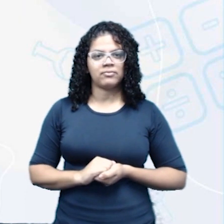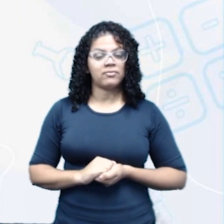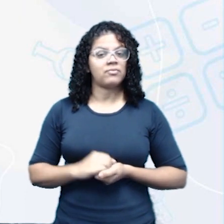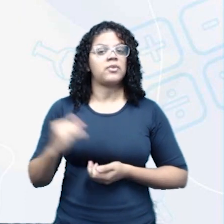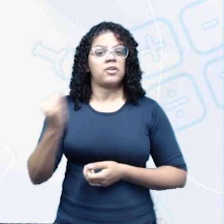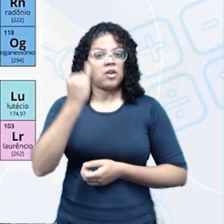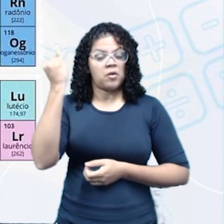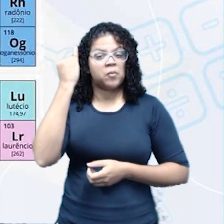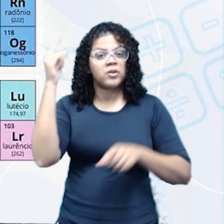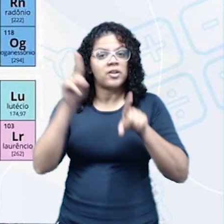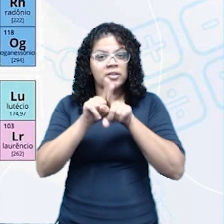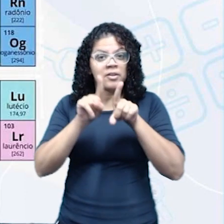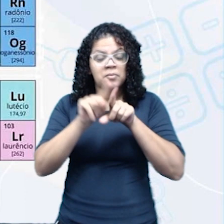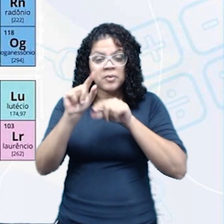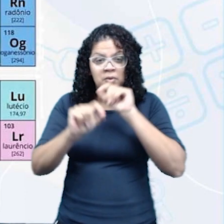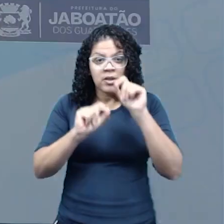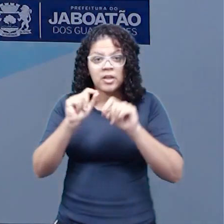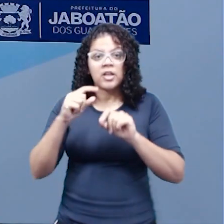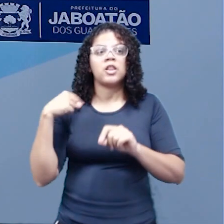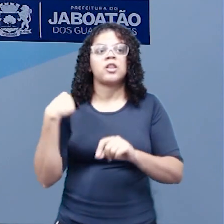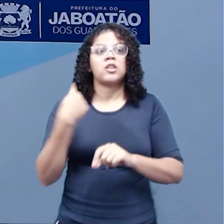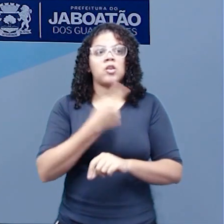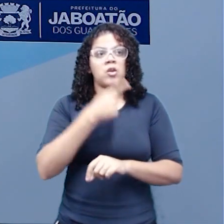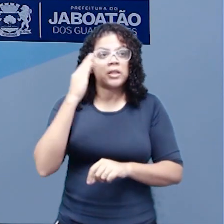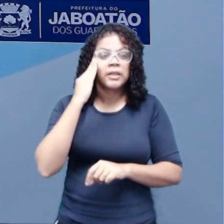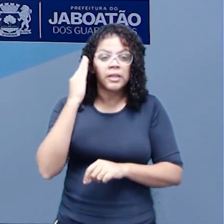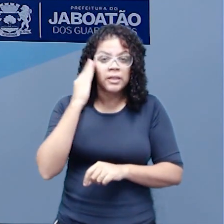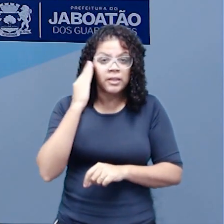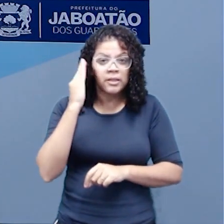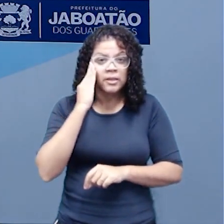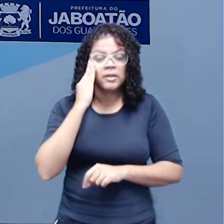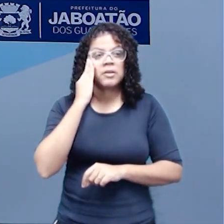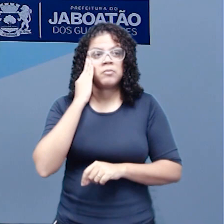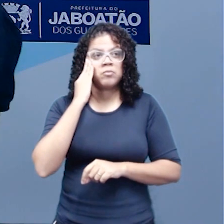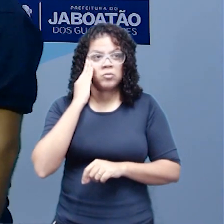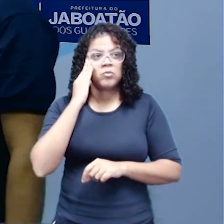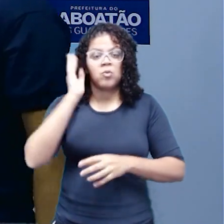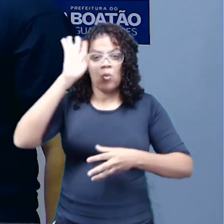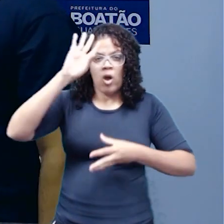Importante é o seguinte, a gente vai ver aqui num resuminho rápido